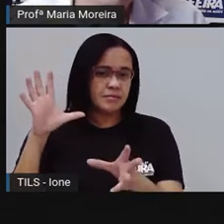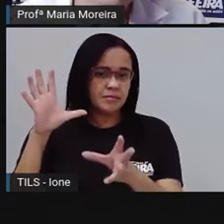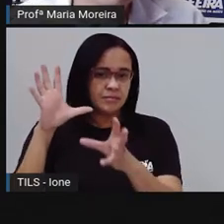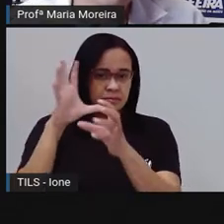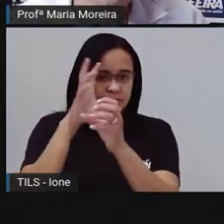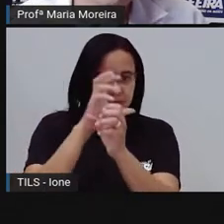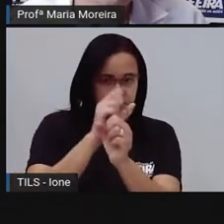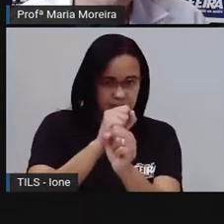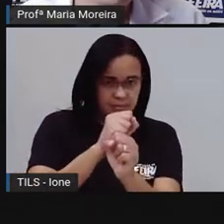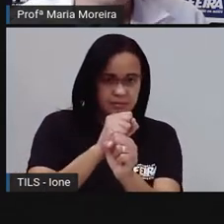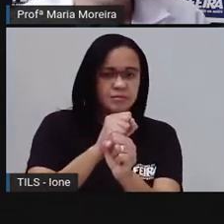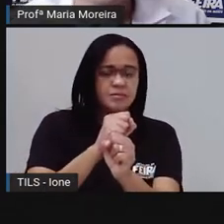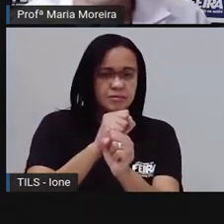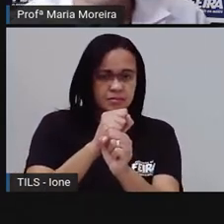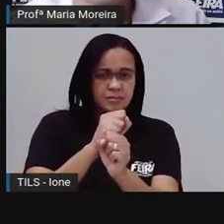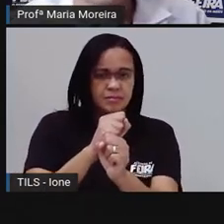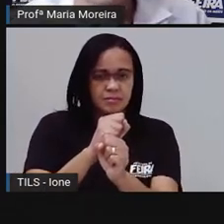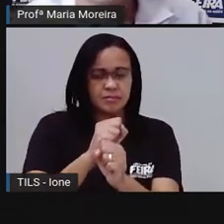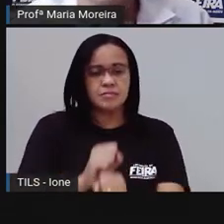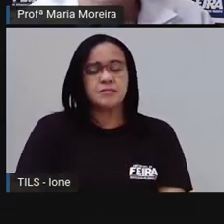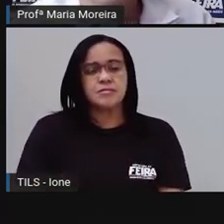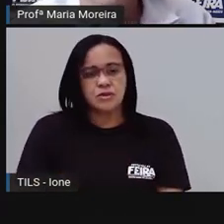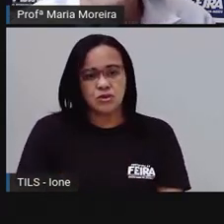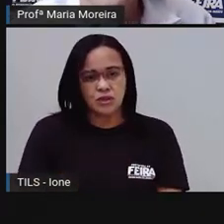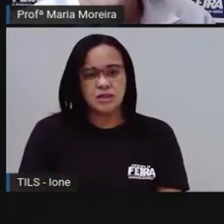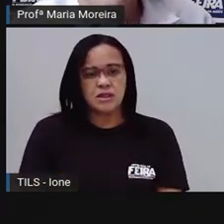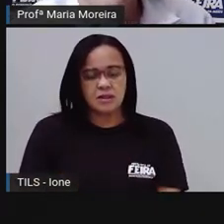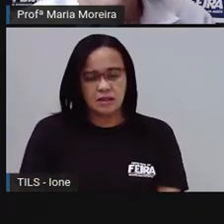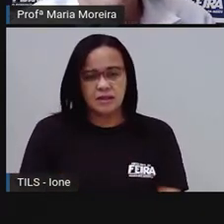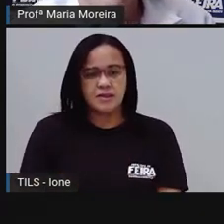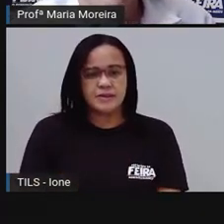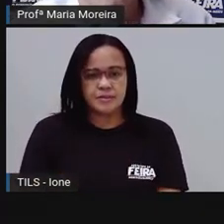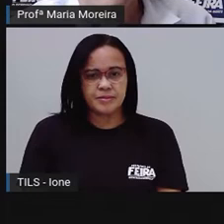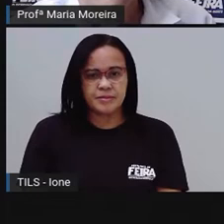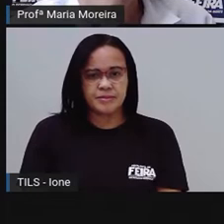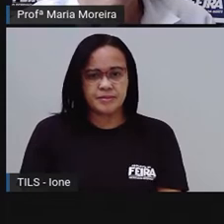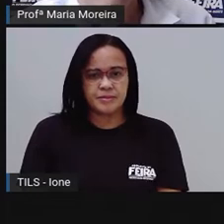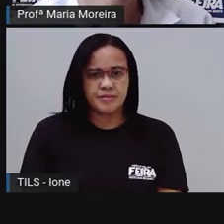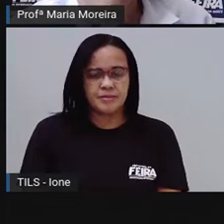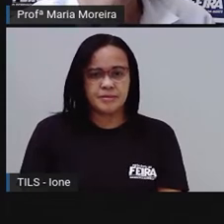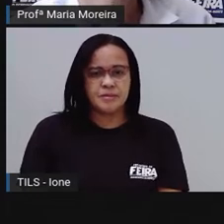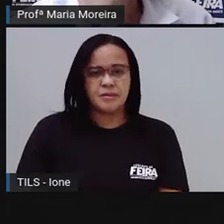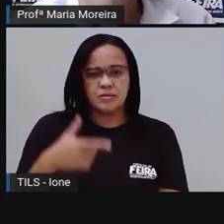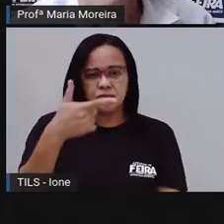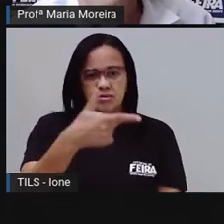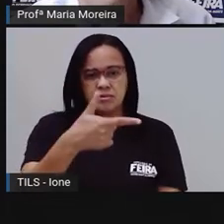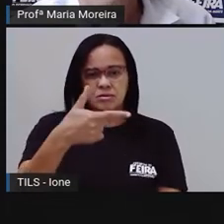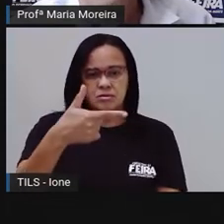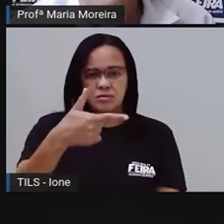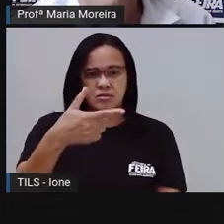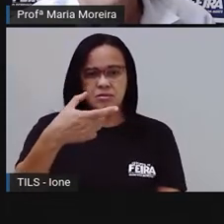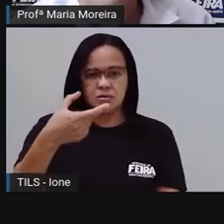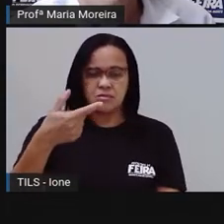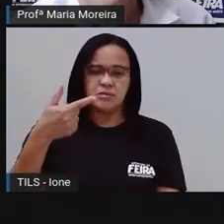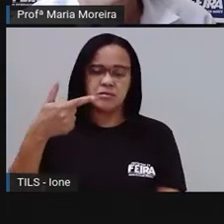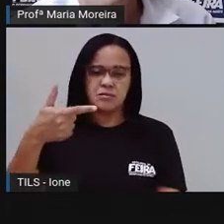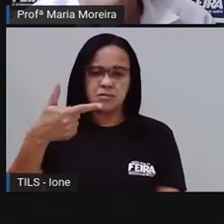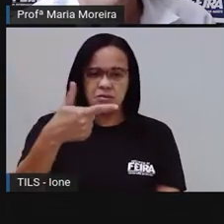centena com centena, vou ter o que? Uma centena com uma centena, duas centenas. Então vai ser o que, ó, 270.